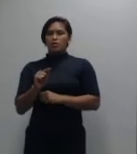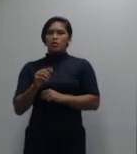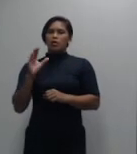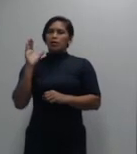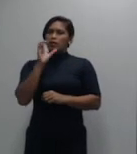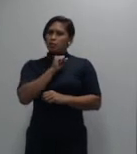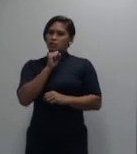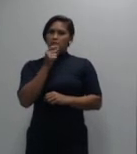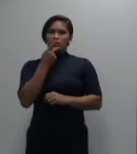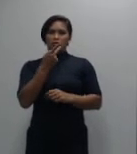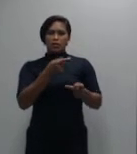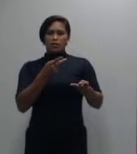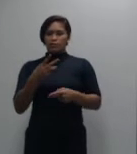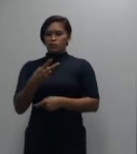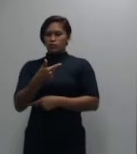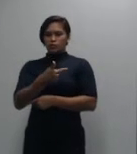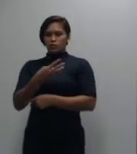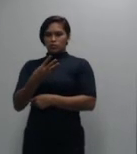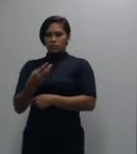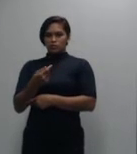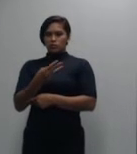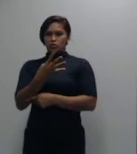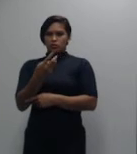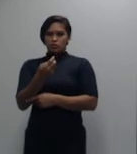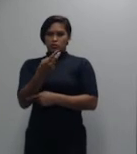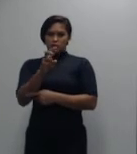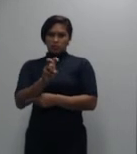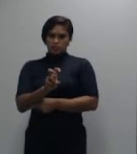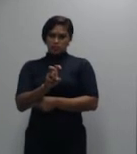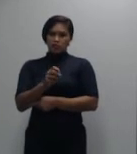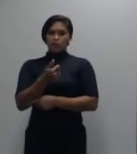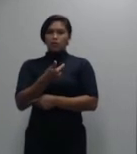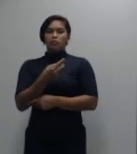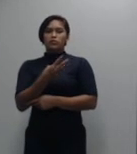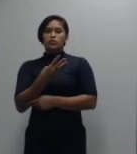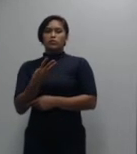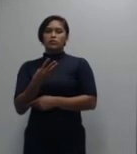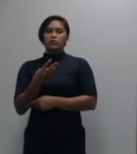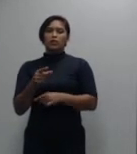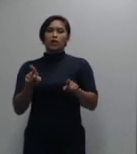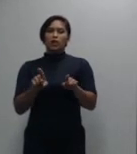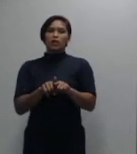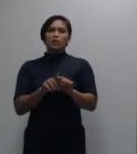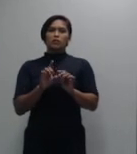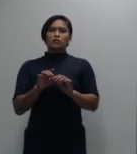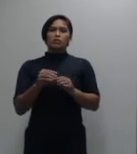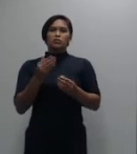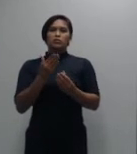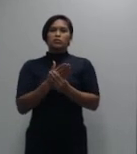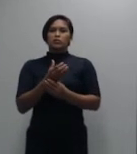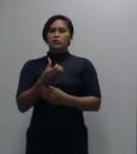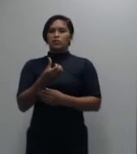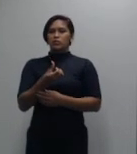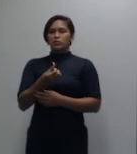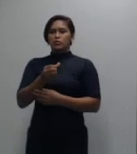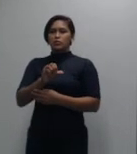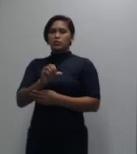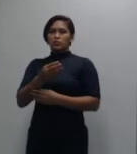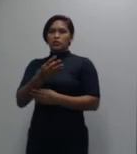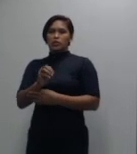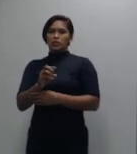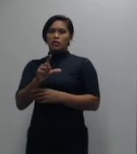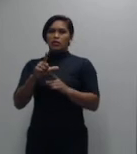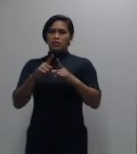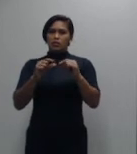há 23 24 25 a 23 4 A p940 DF eu estou vou